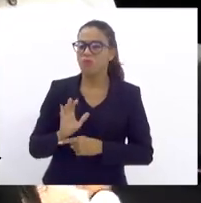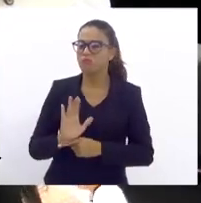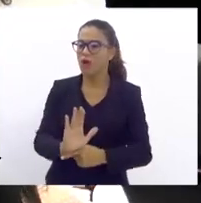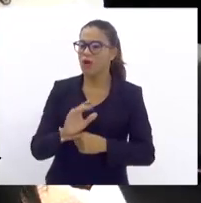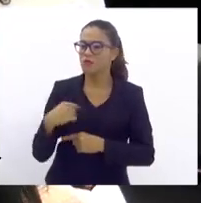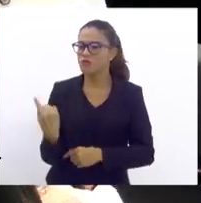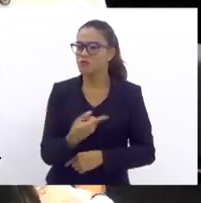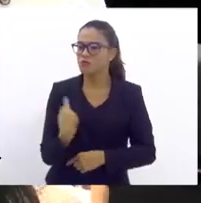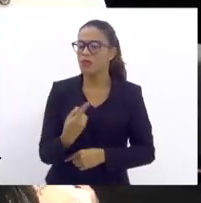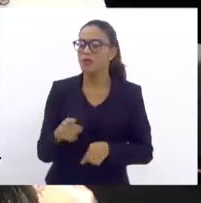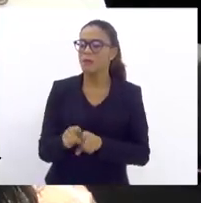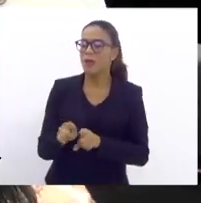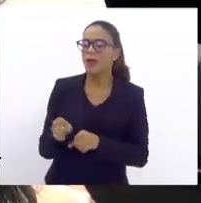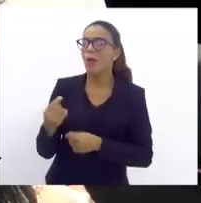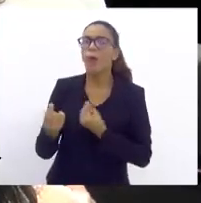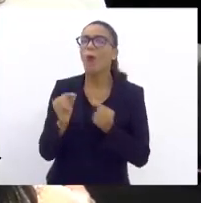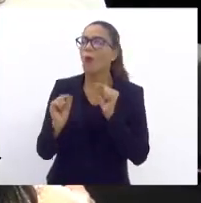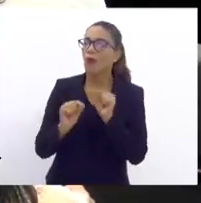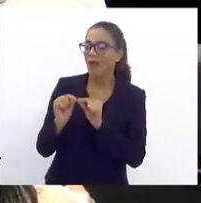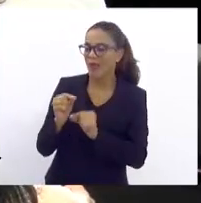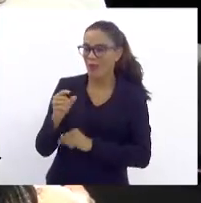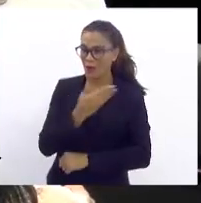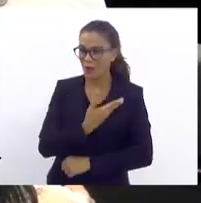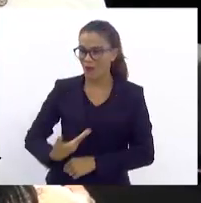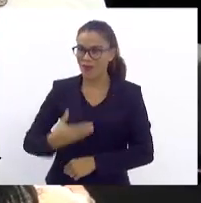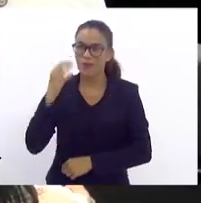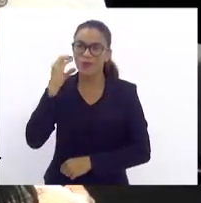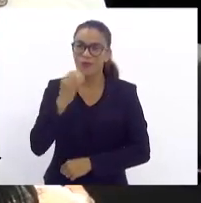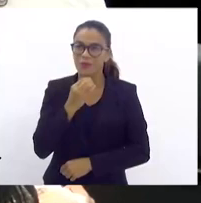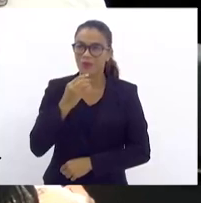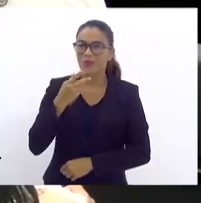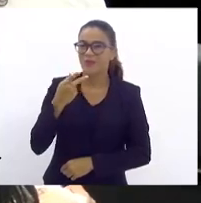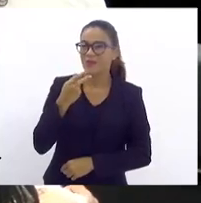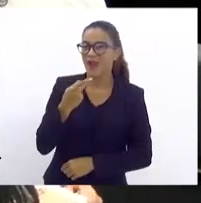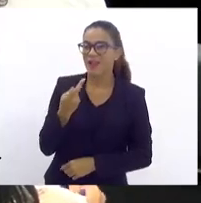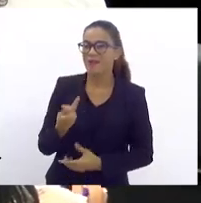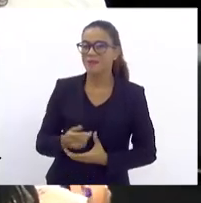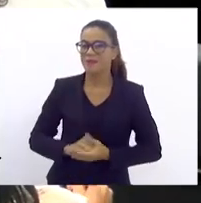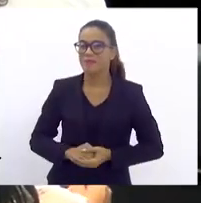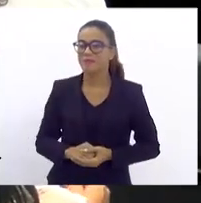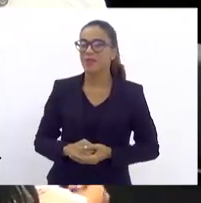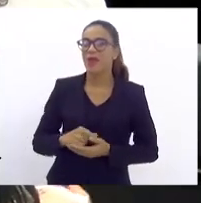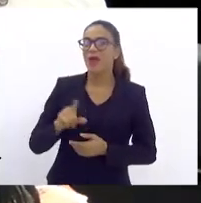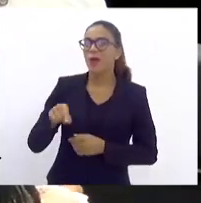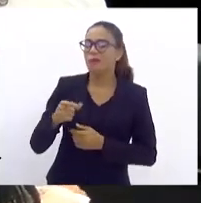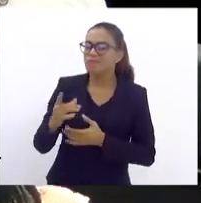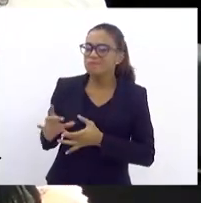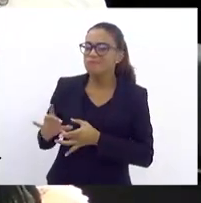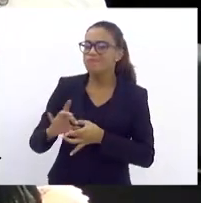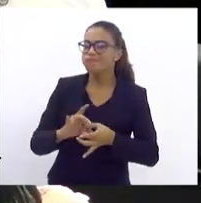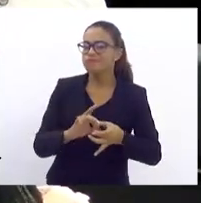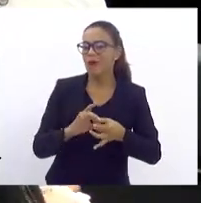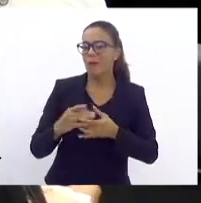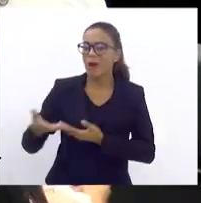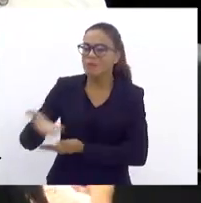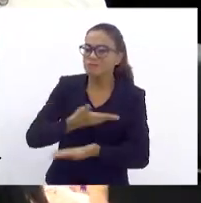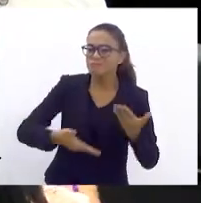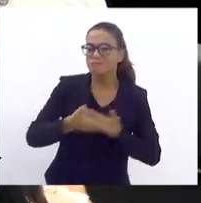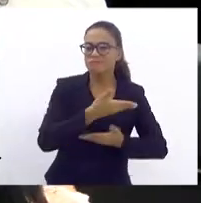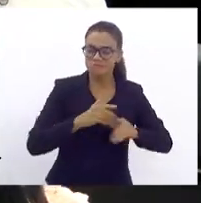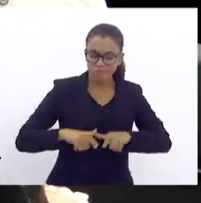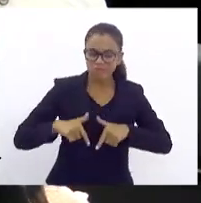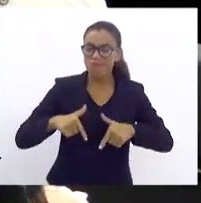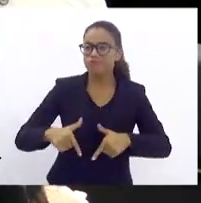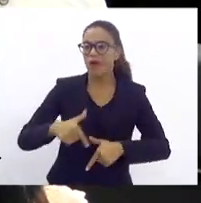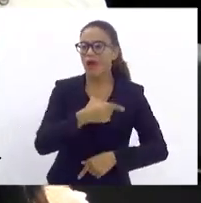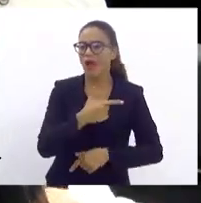seja uma mão como diz o nosso Governador Cláudio Castro alonga Manos do governo para fazer com que as políticas sejam